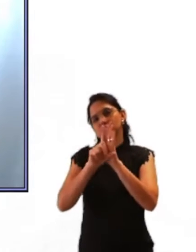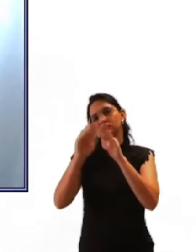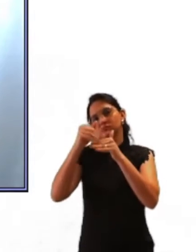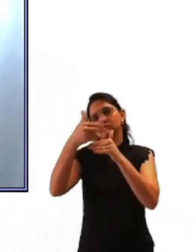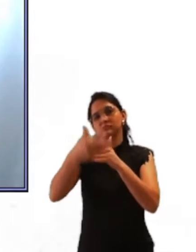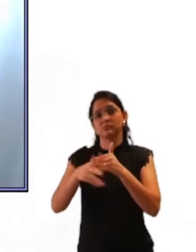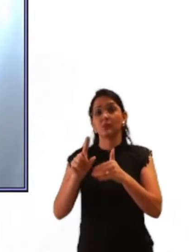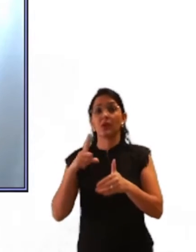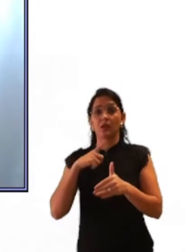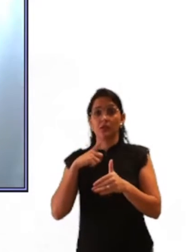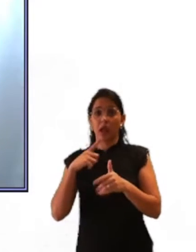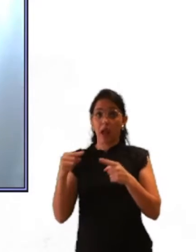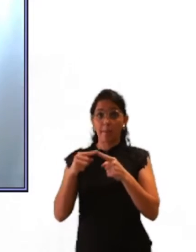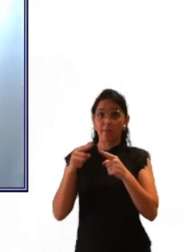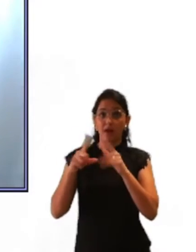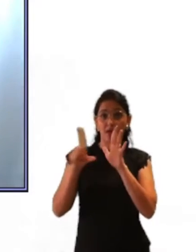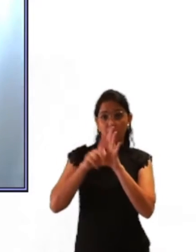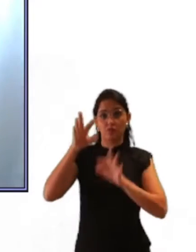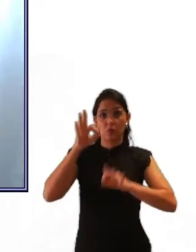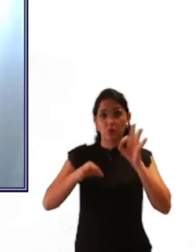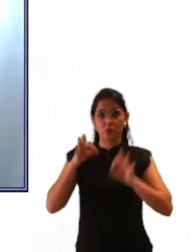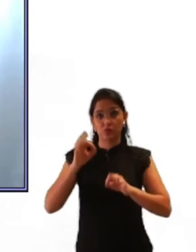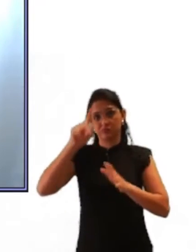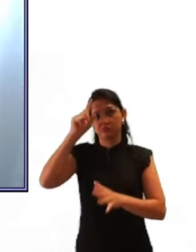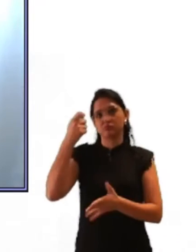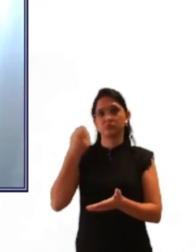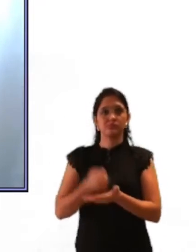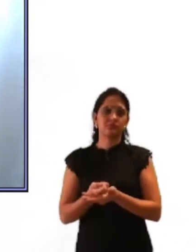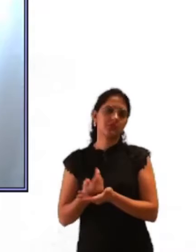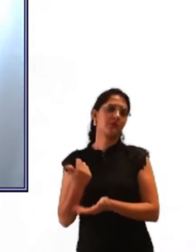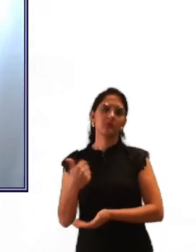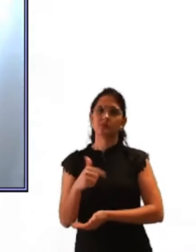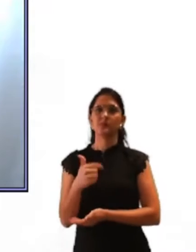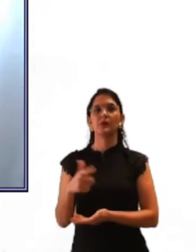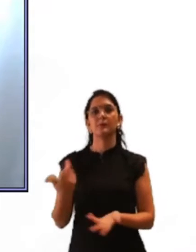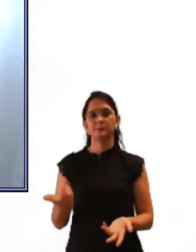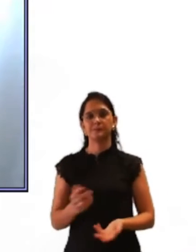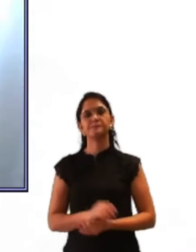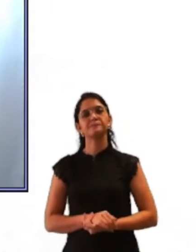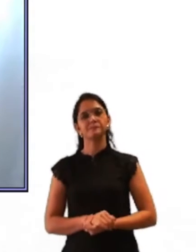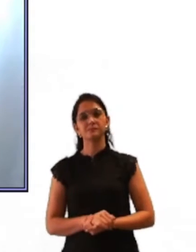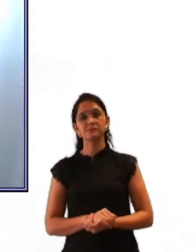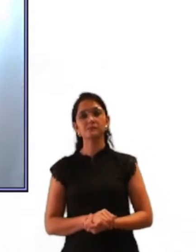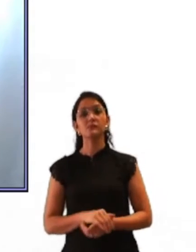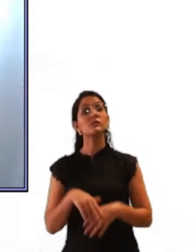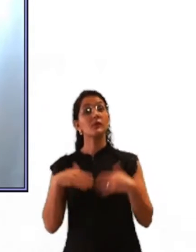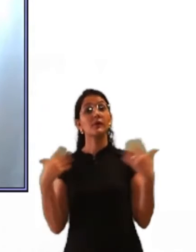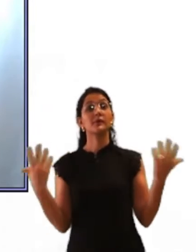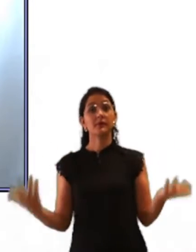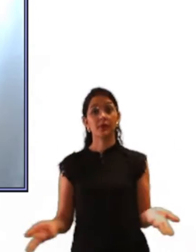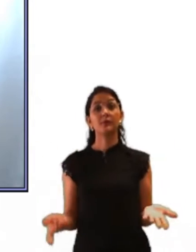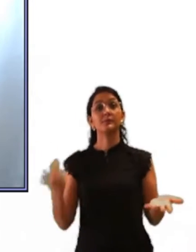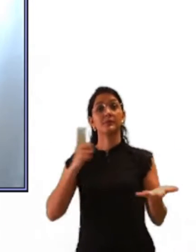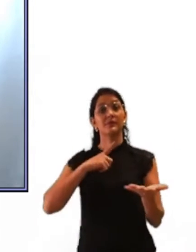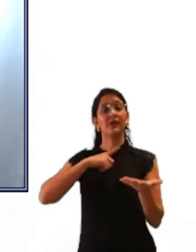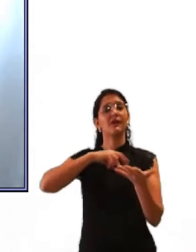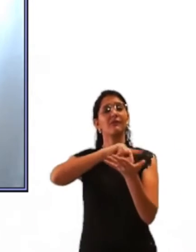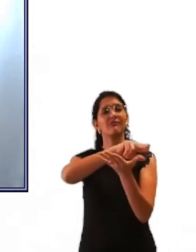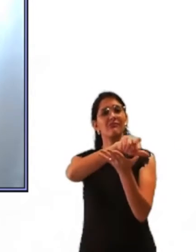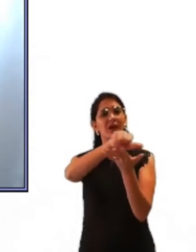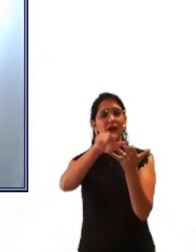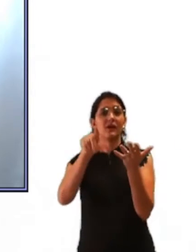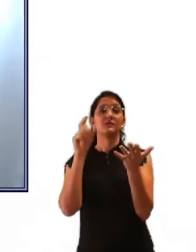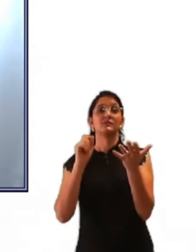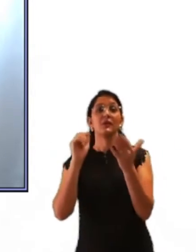Isso não é fator jurídico que influencia na tomada de decisão. Então, existem fatores